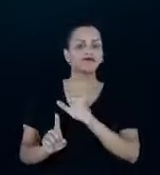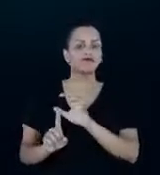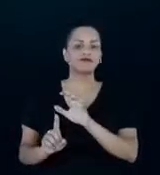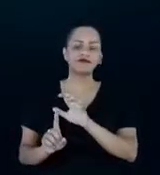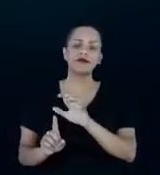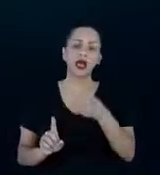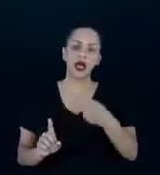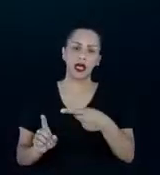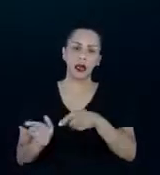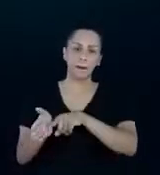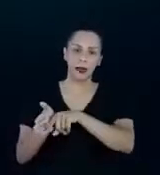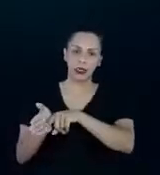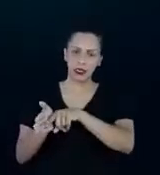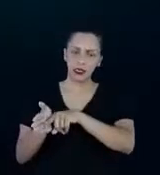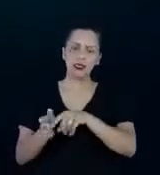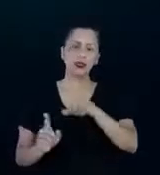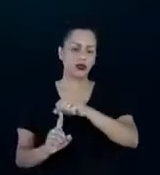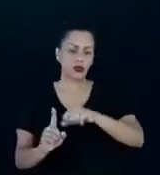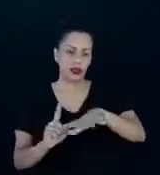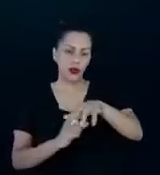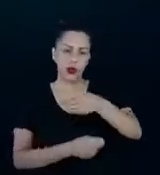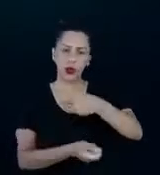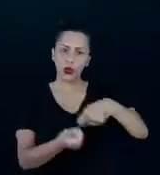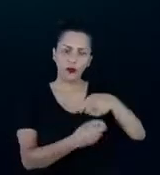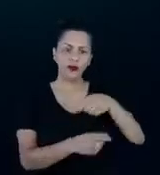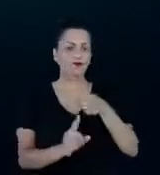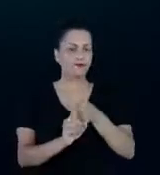do ponto de vista social e econômico no Brasil.